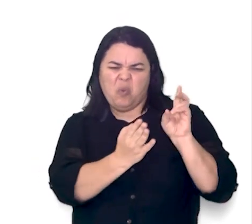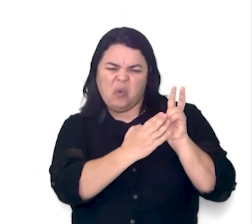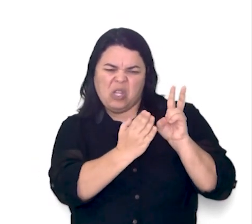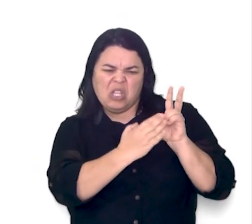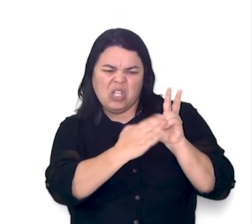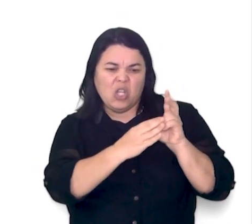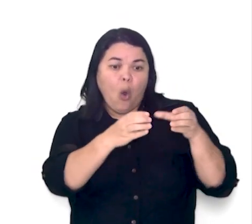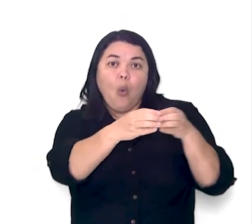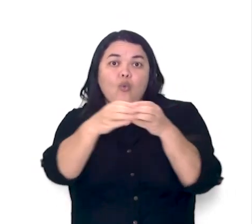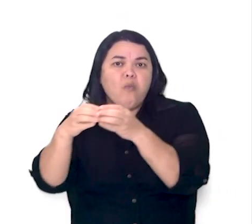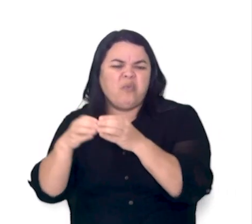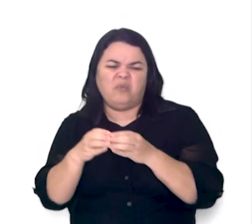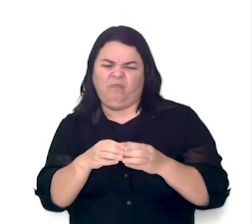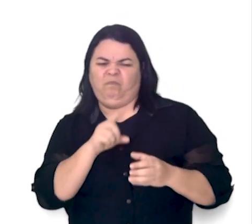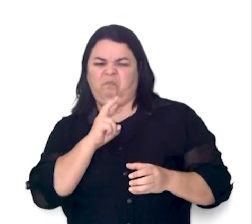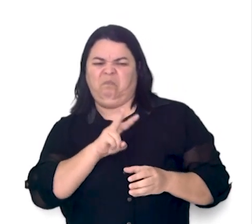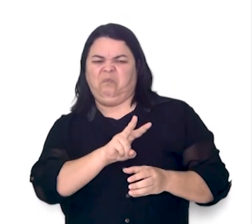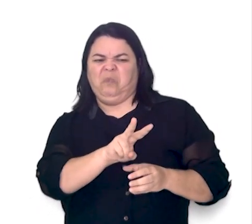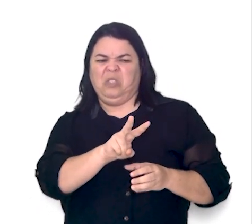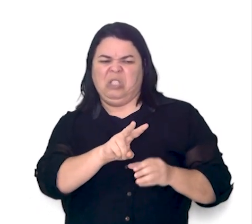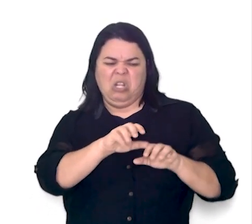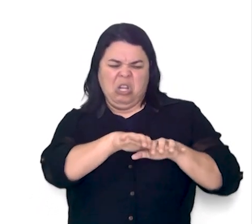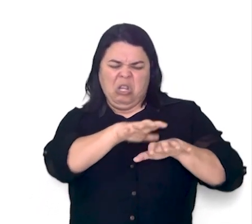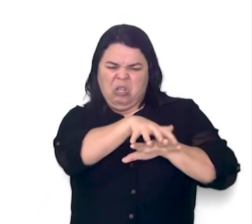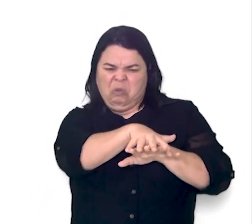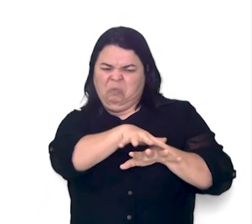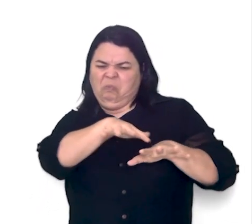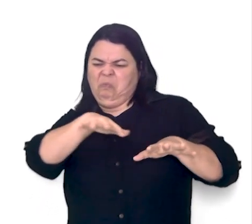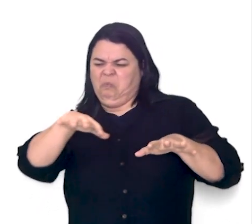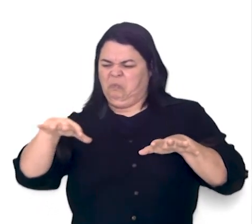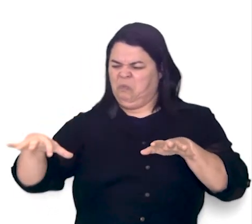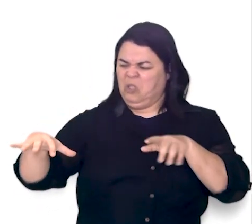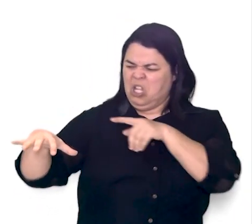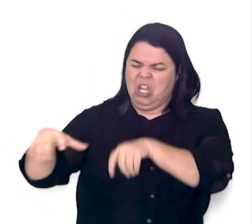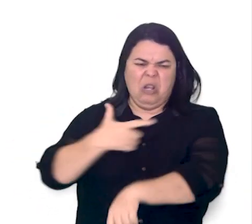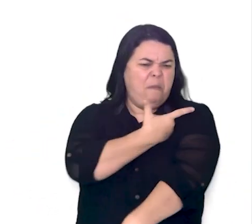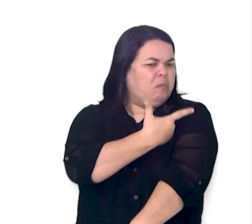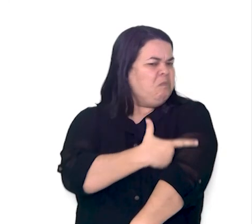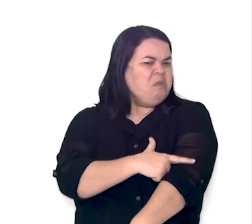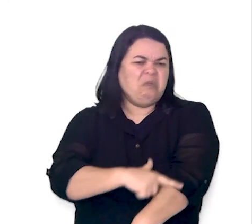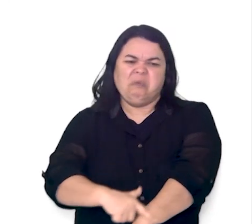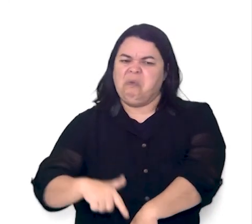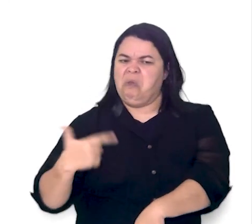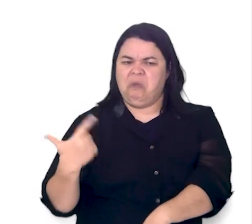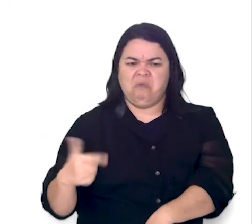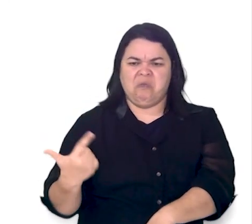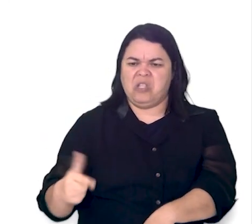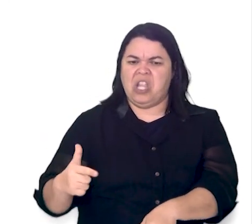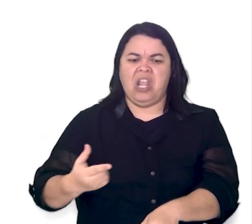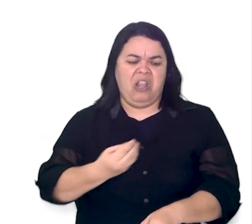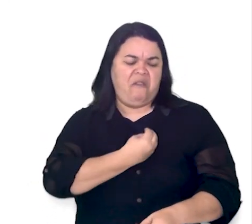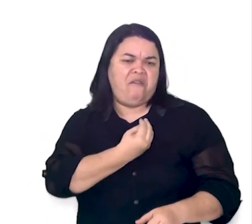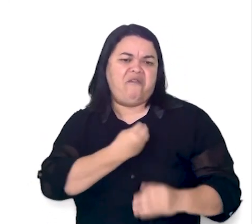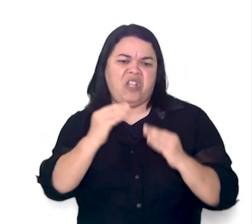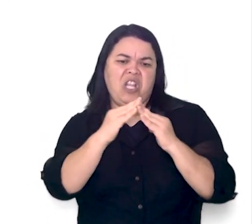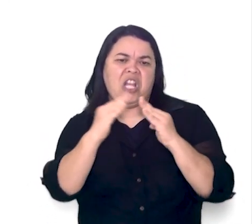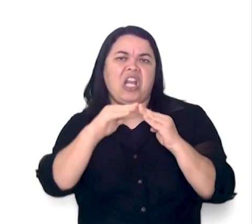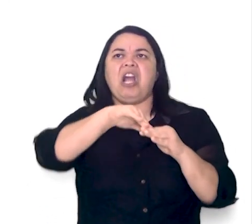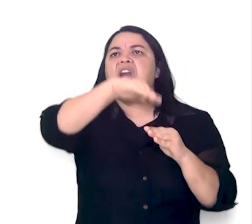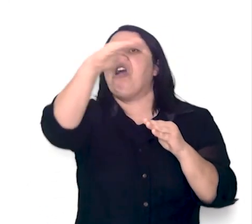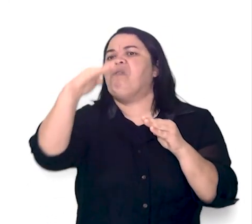em geral, seguem sua gentilidade, são feras, selvagens, montanheses